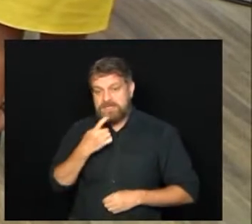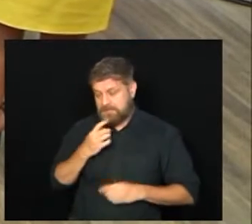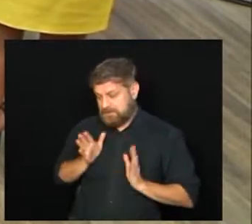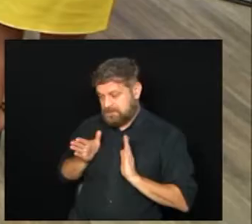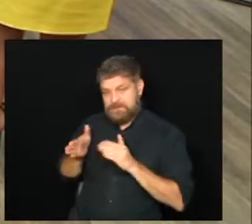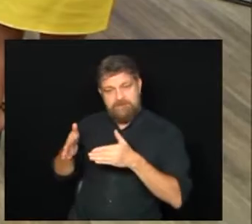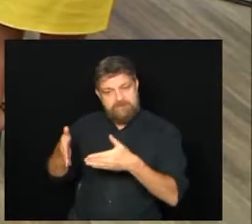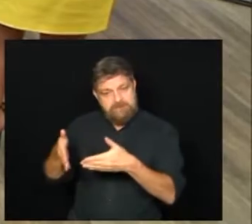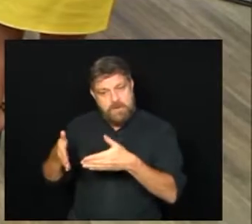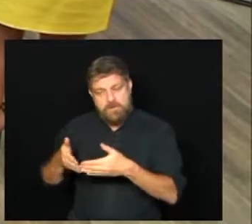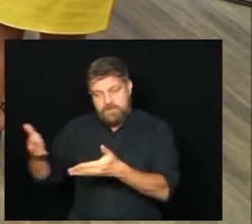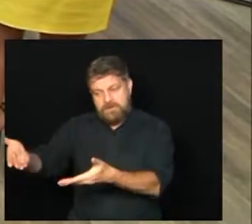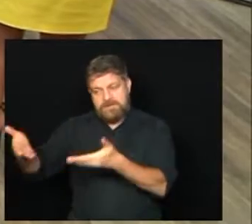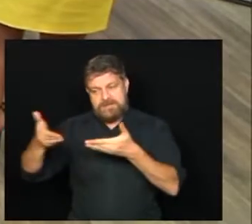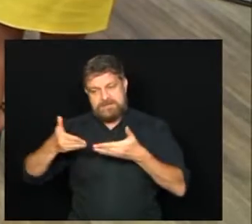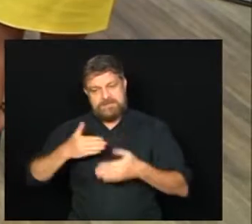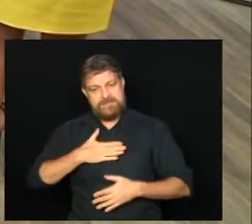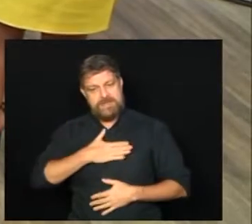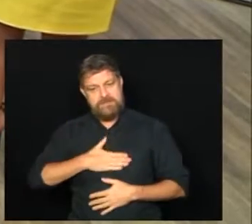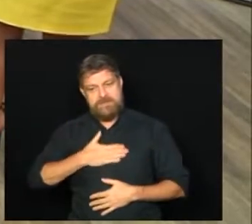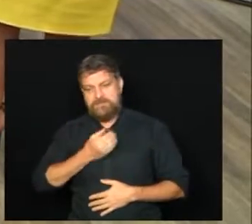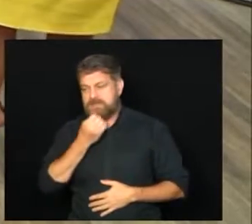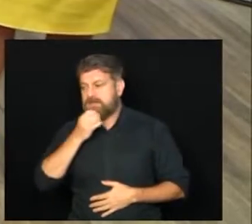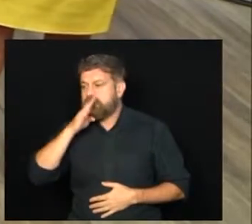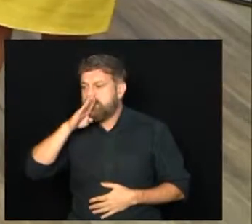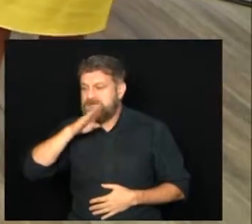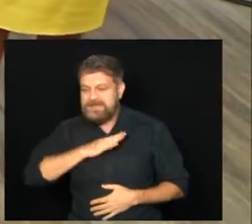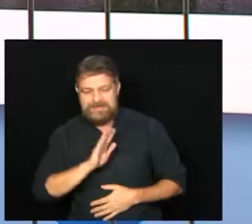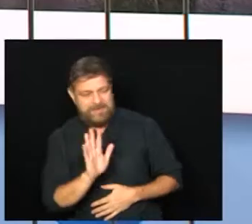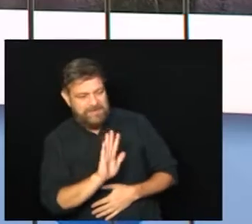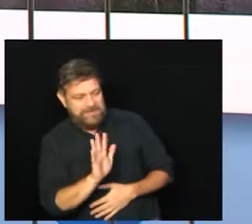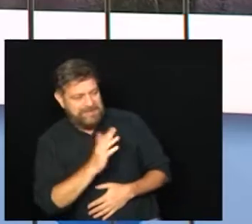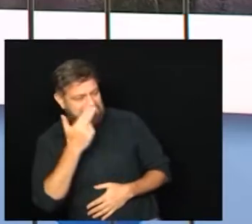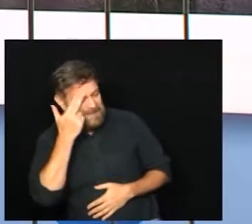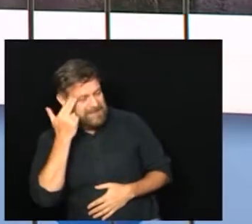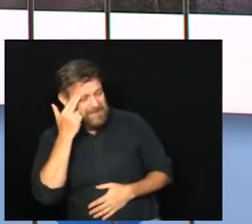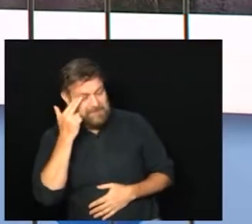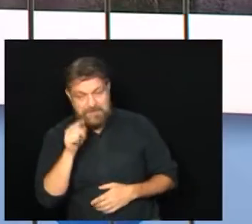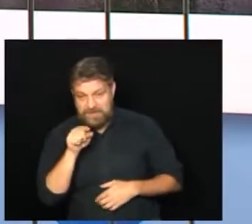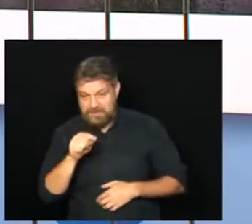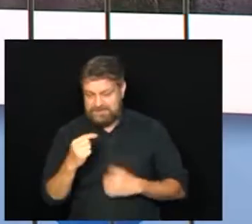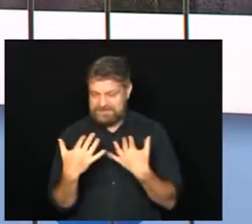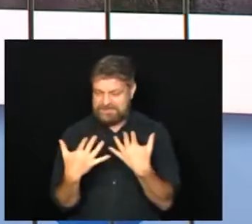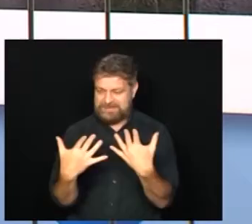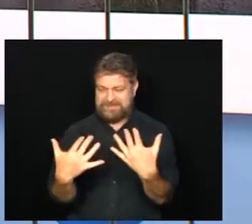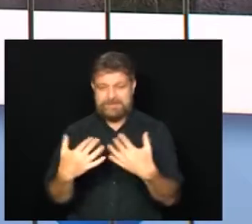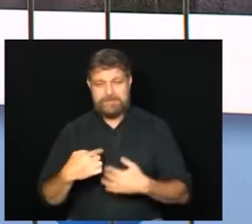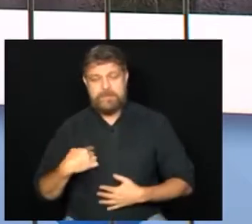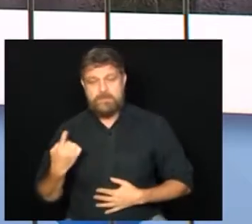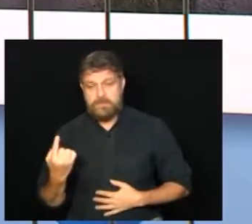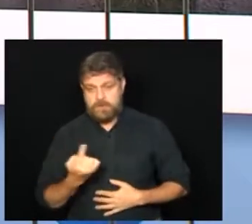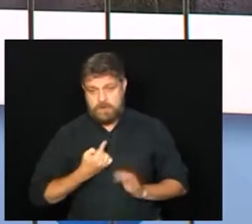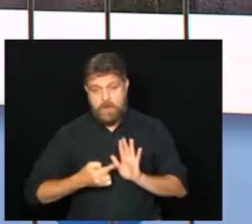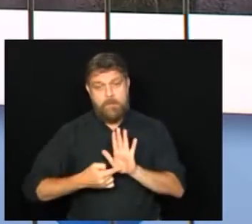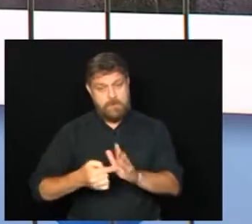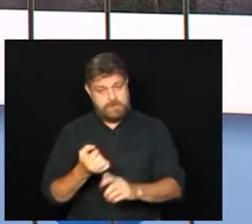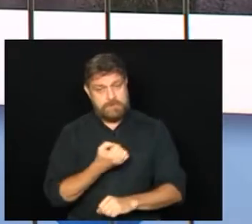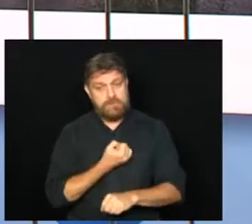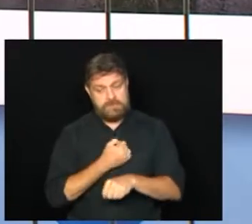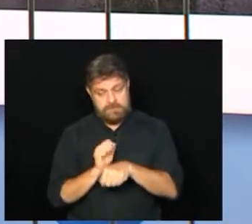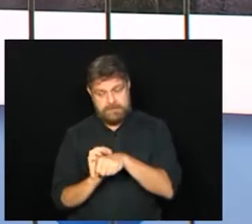Campinas. Seja bem-vinda e boa tarde. Olá, Gabriel. Olá, você aí de casa. E a gente atualiza os dados da